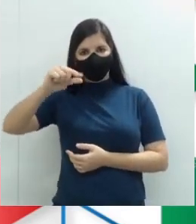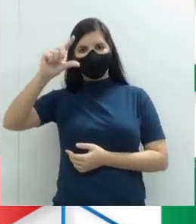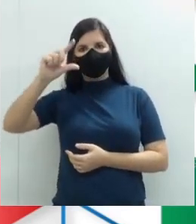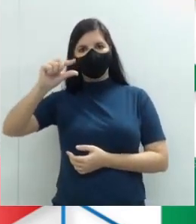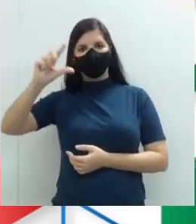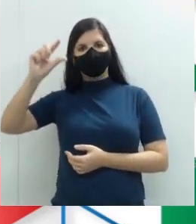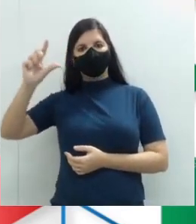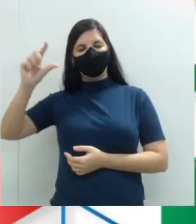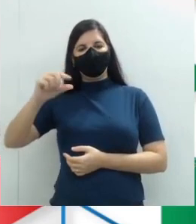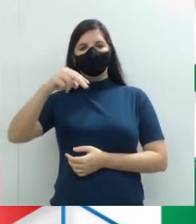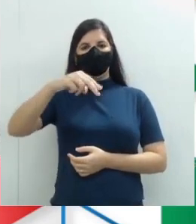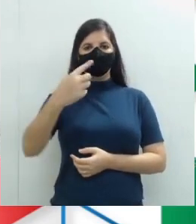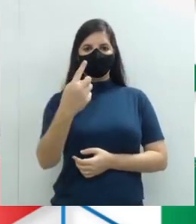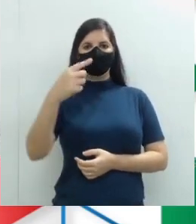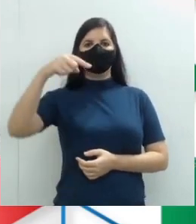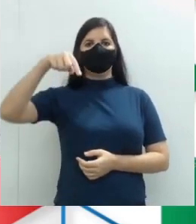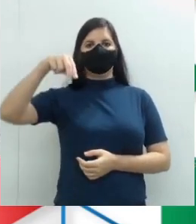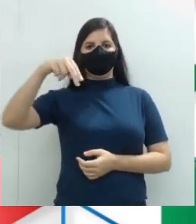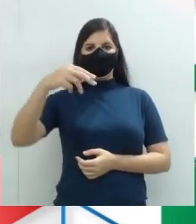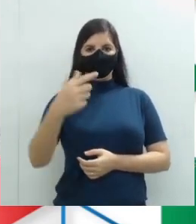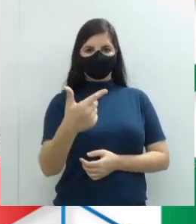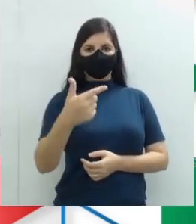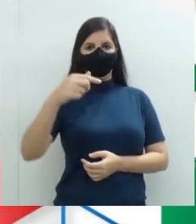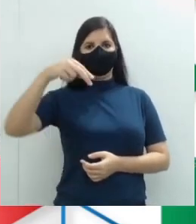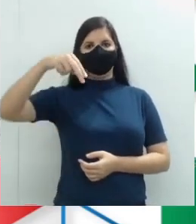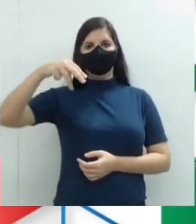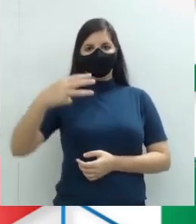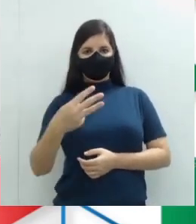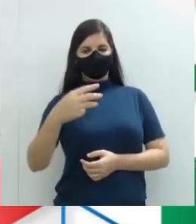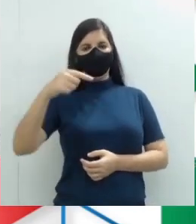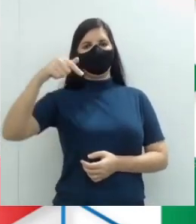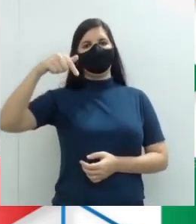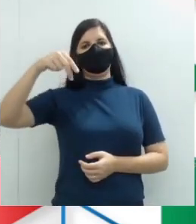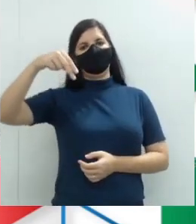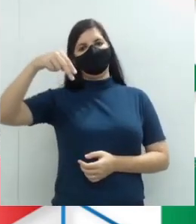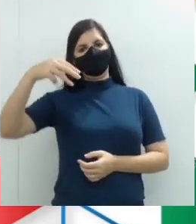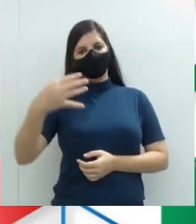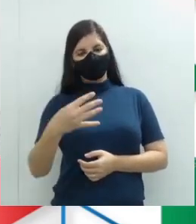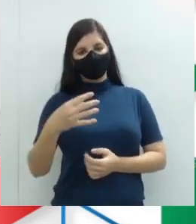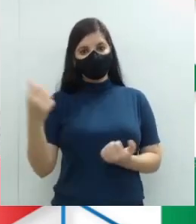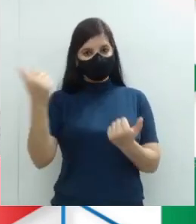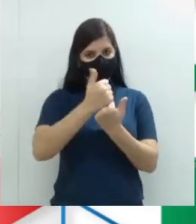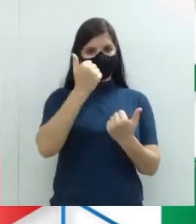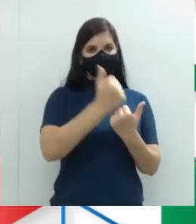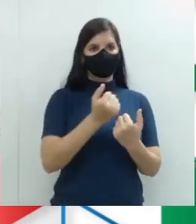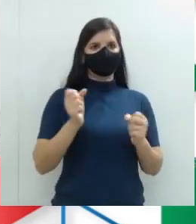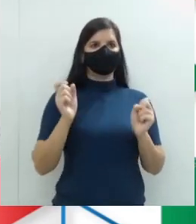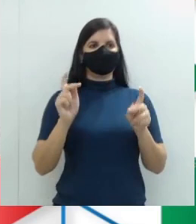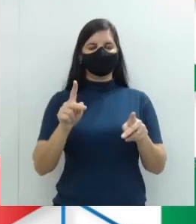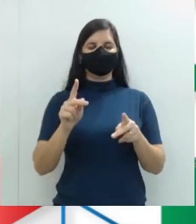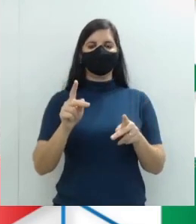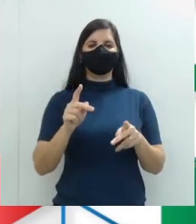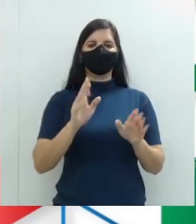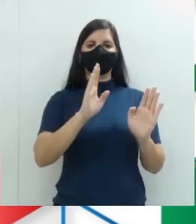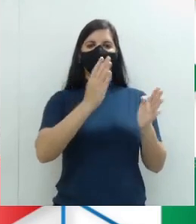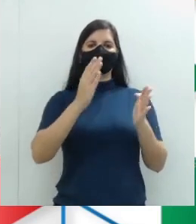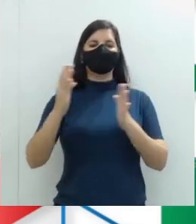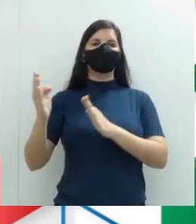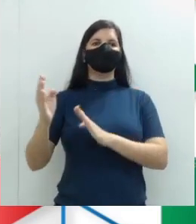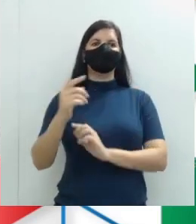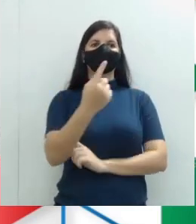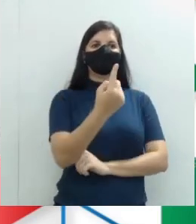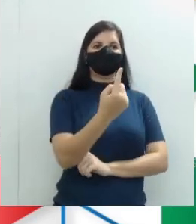valor. Achei N1, N2, N3. E onde tiver N eu vou substituir. Não esquece, tá? Então a sequência do 1